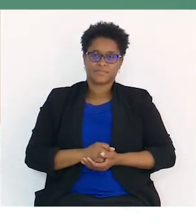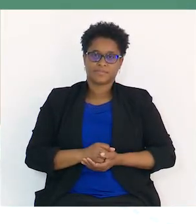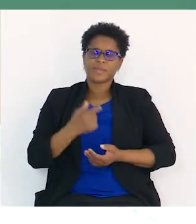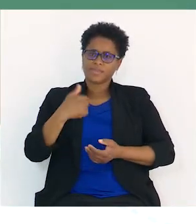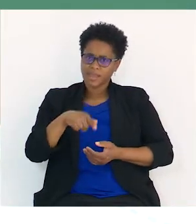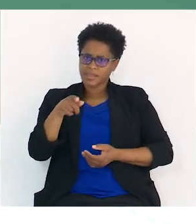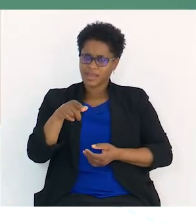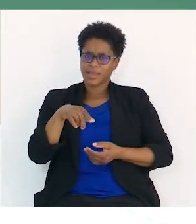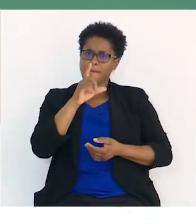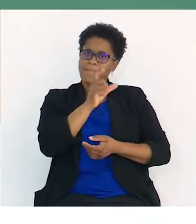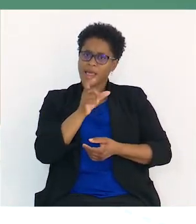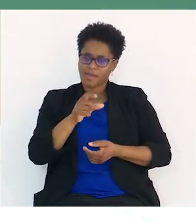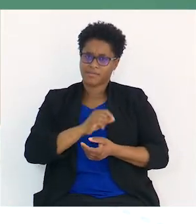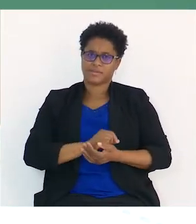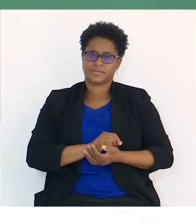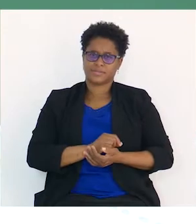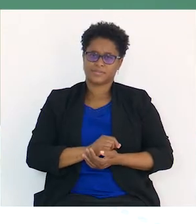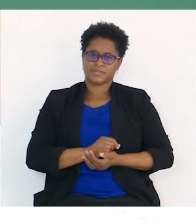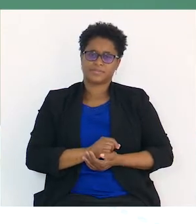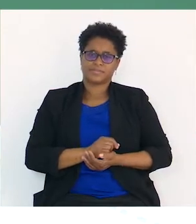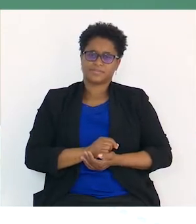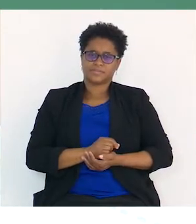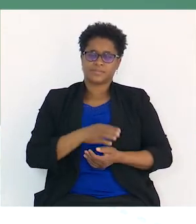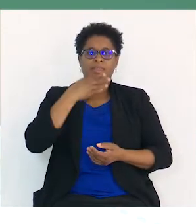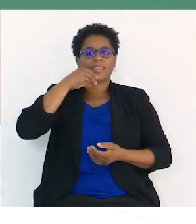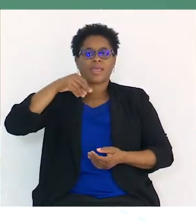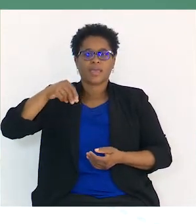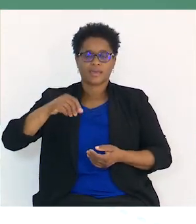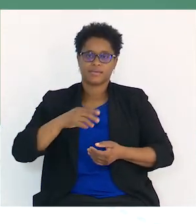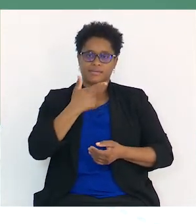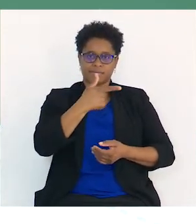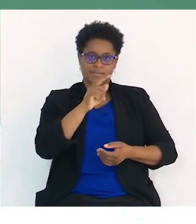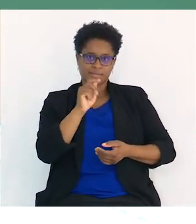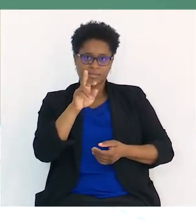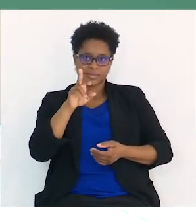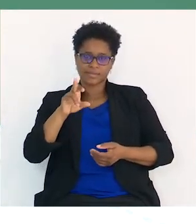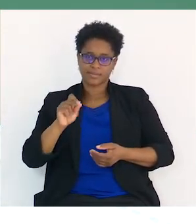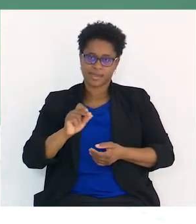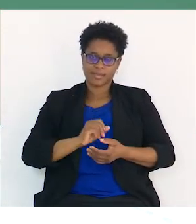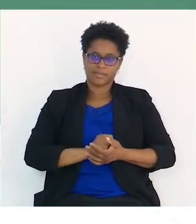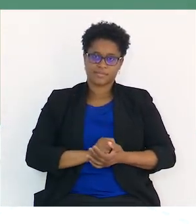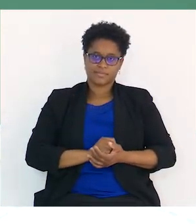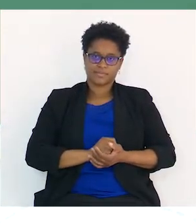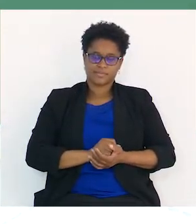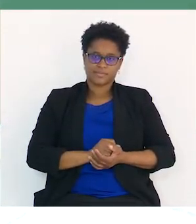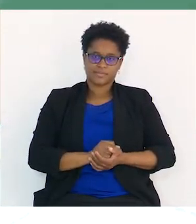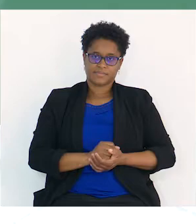Tens a palavra, eu vou utilizar esta, terra. Ok? Tens a palavra